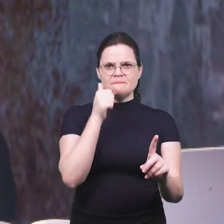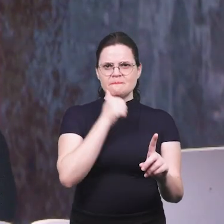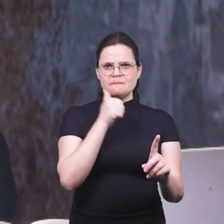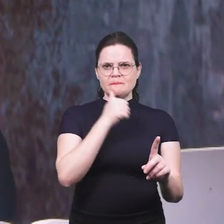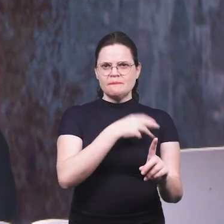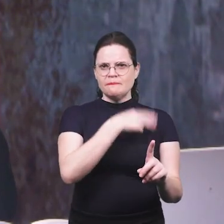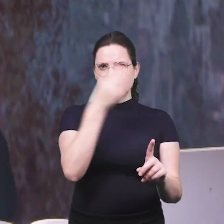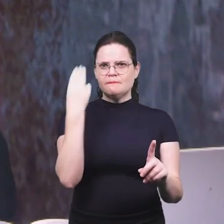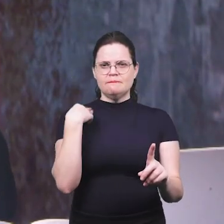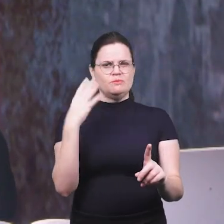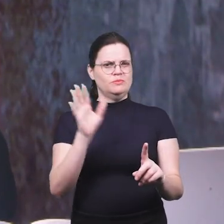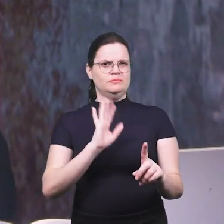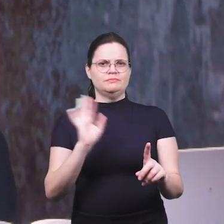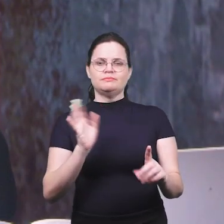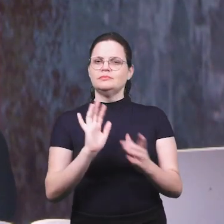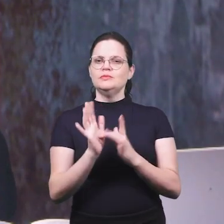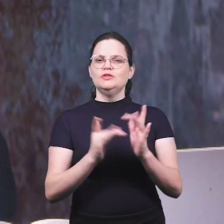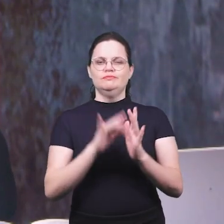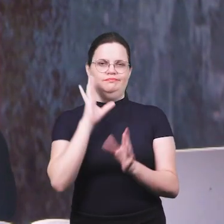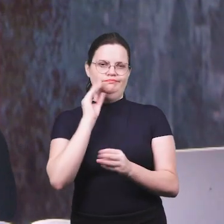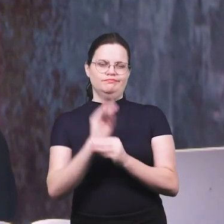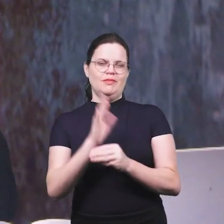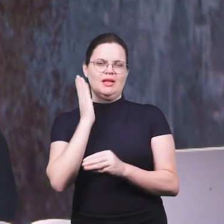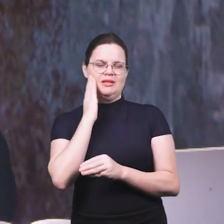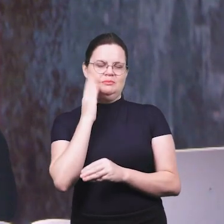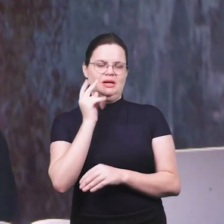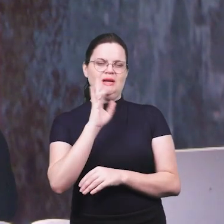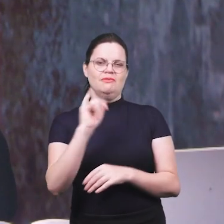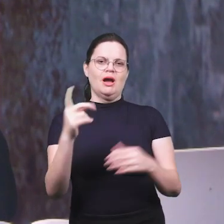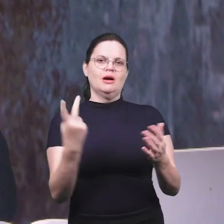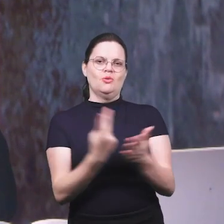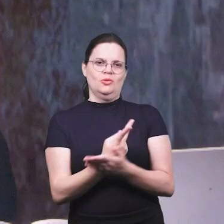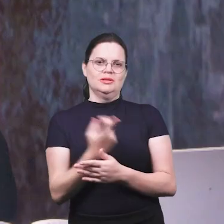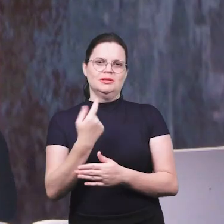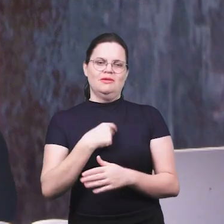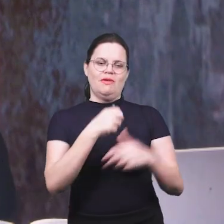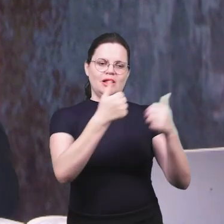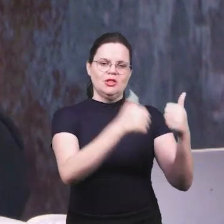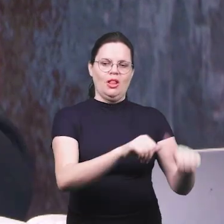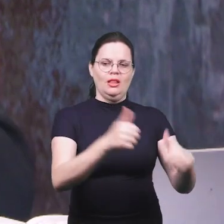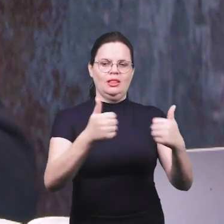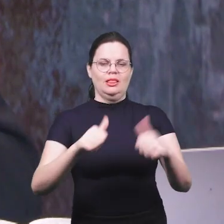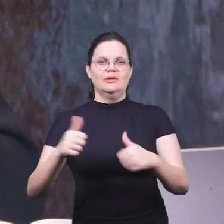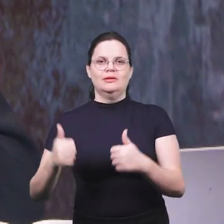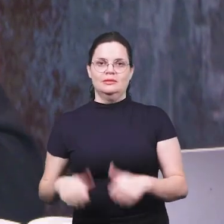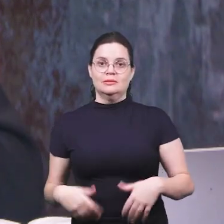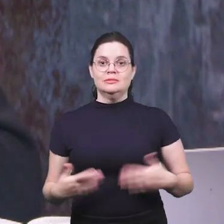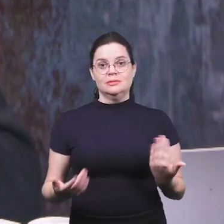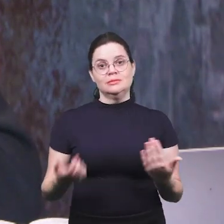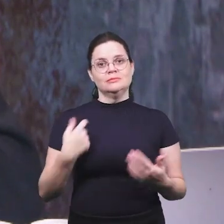eu acho que Jesus estava prevendo que ia acontecer esse fato, né? Às